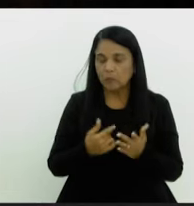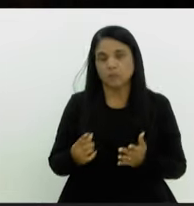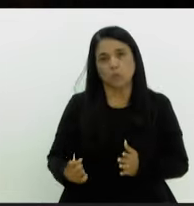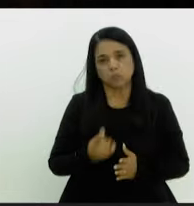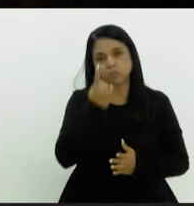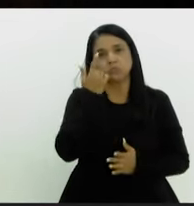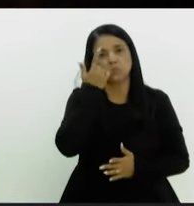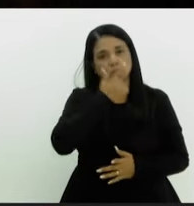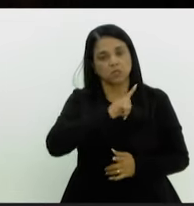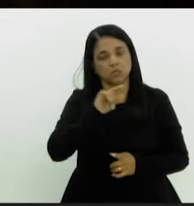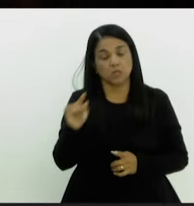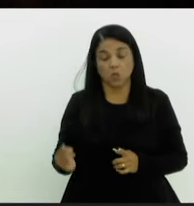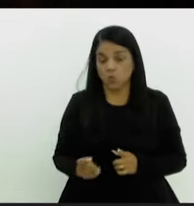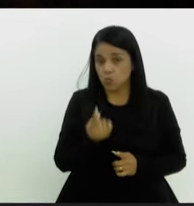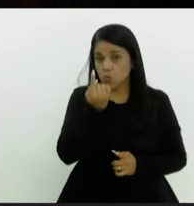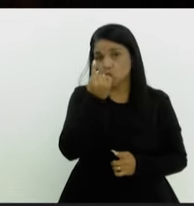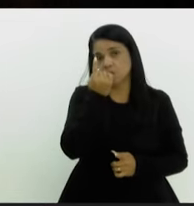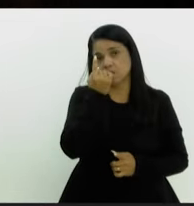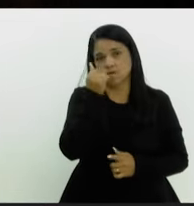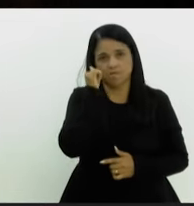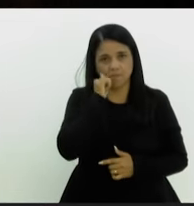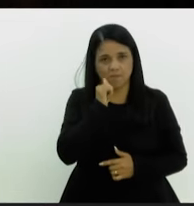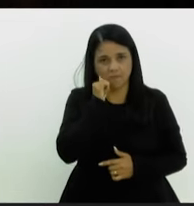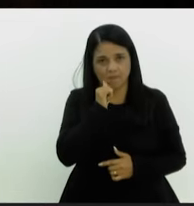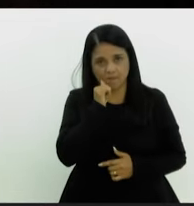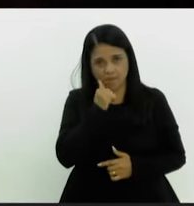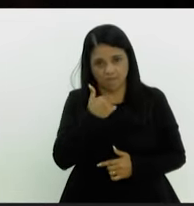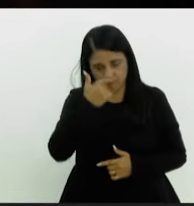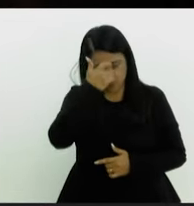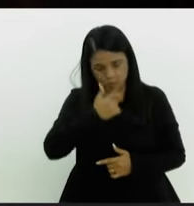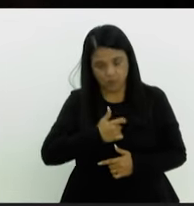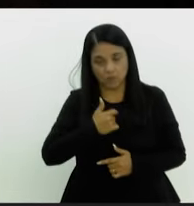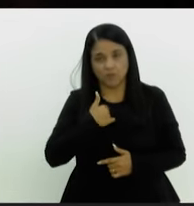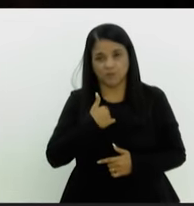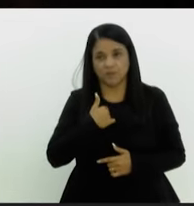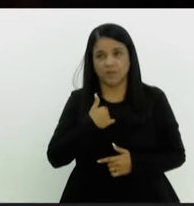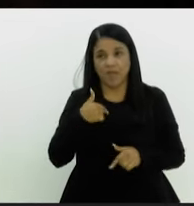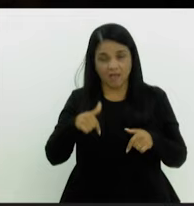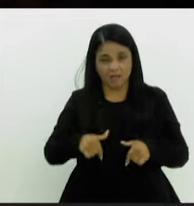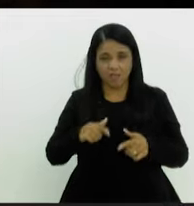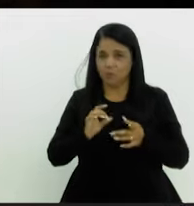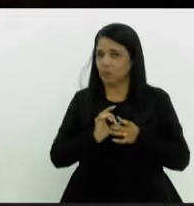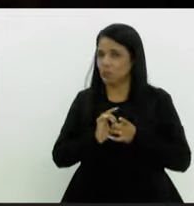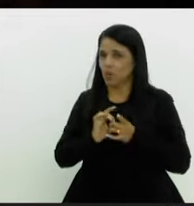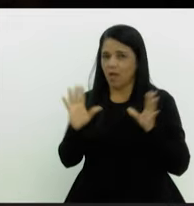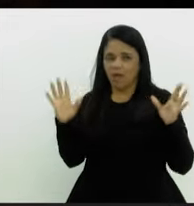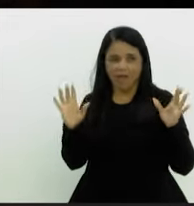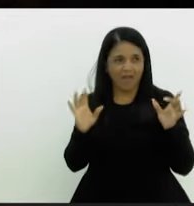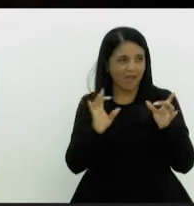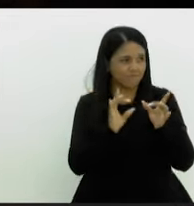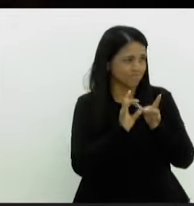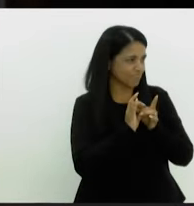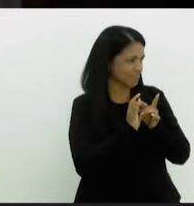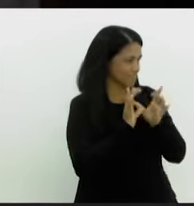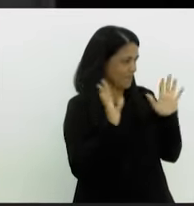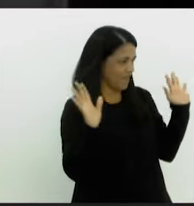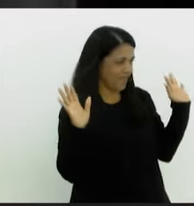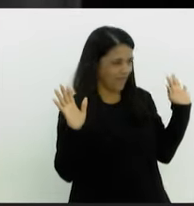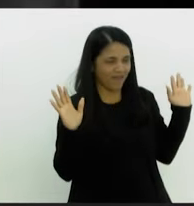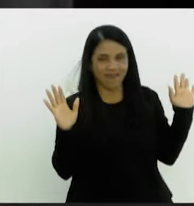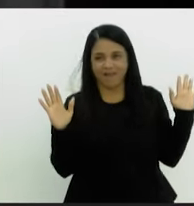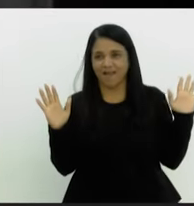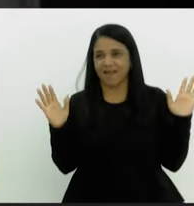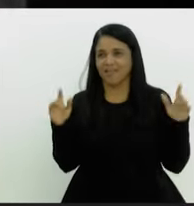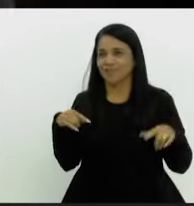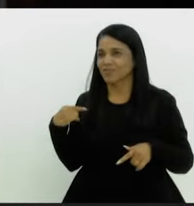eu sou a única mulher eu poderia aqui eu t tô super à vontade tô com as nós estamos